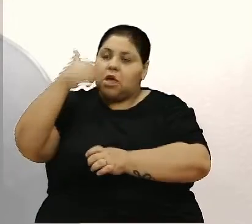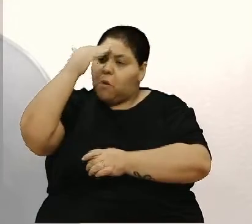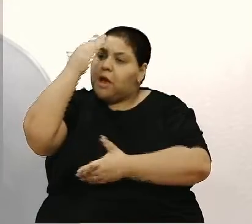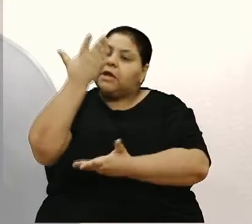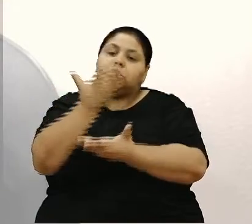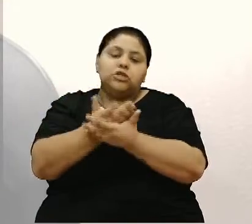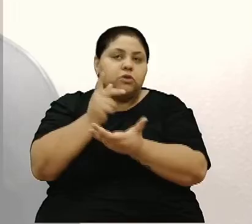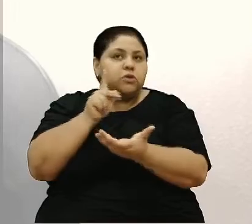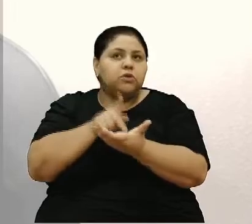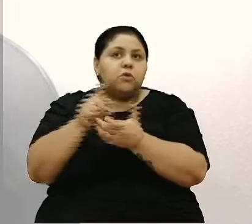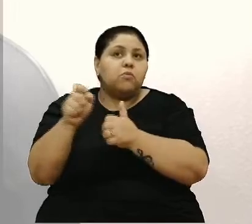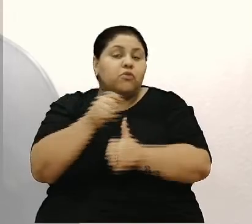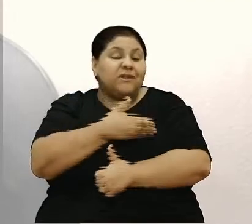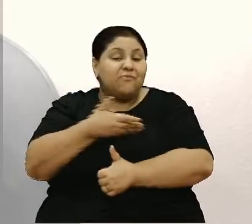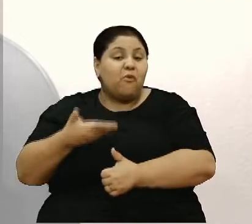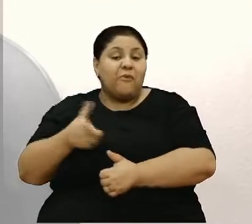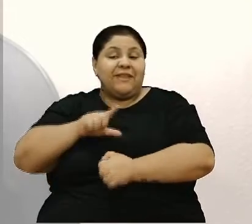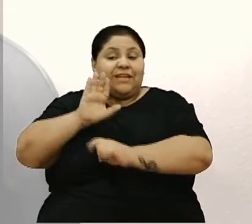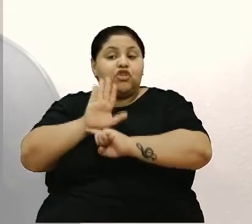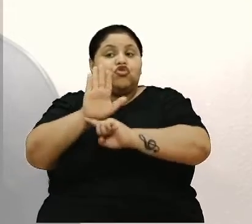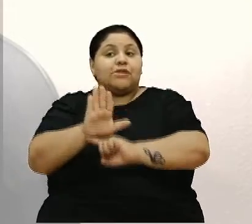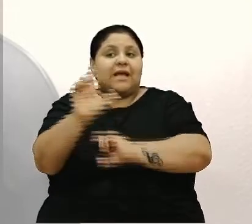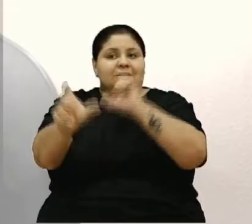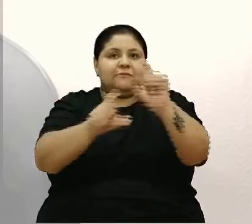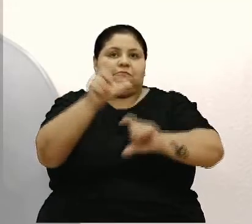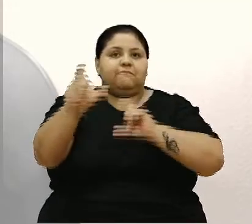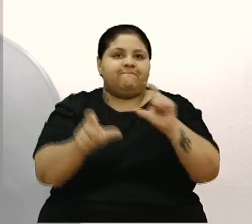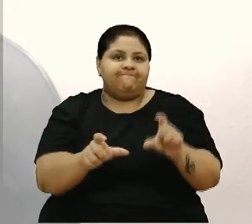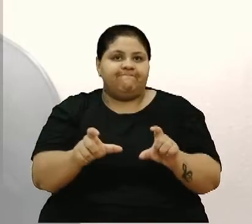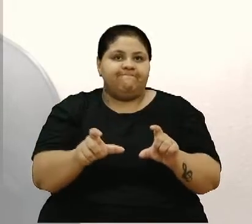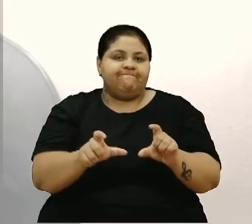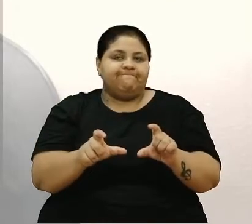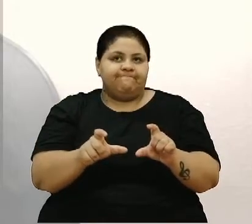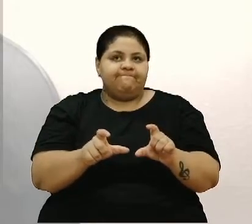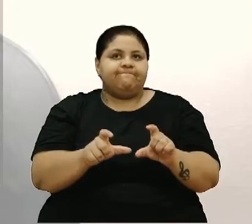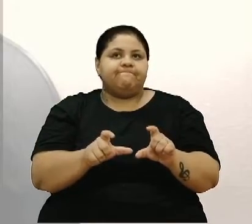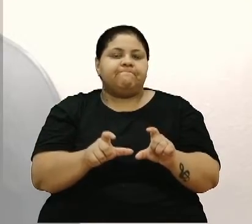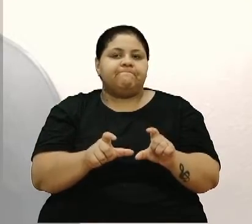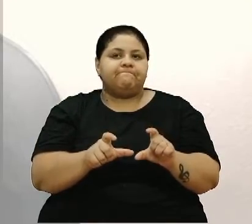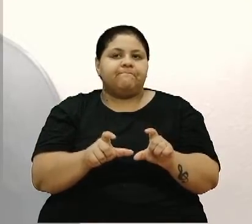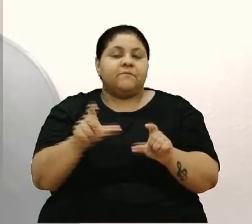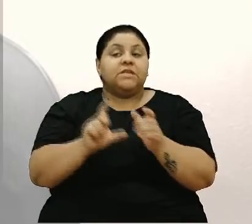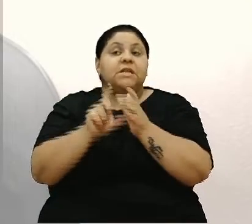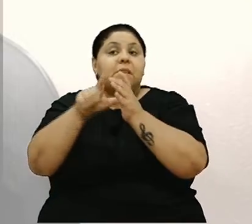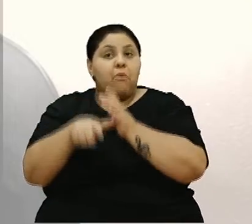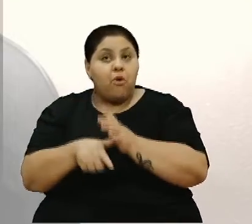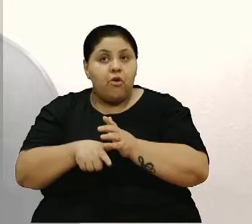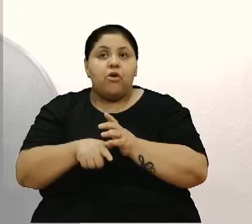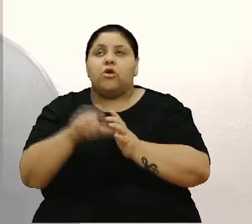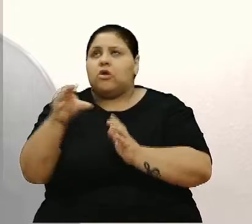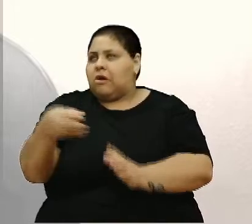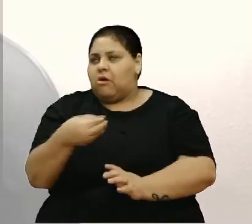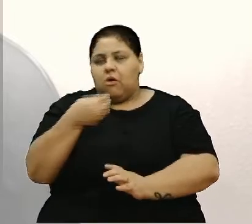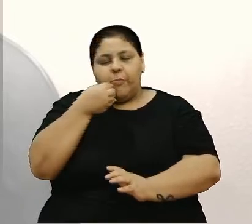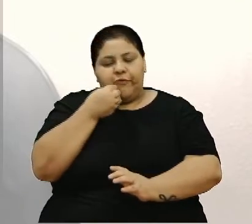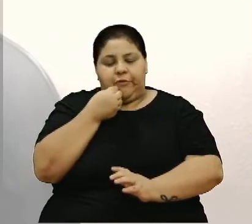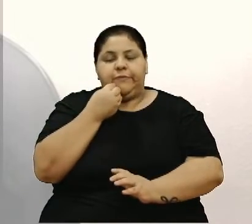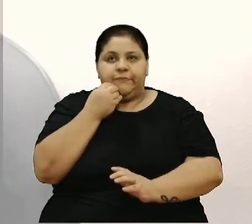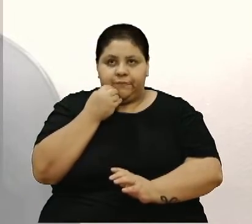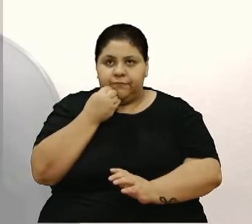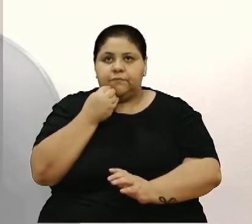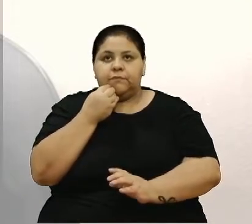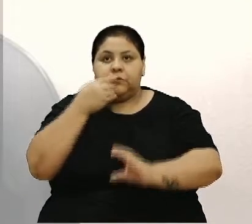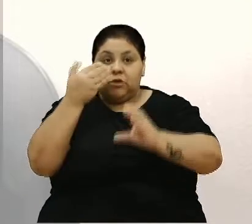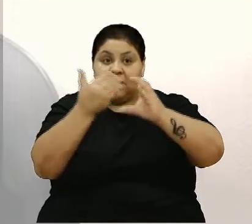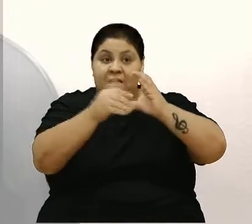o poder público ele tem que ajudar as pessoas, tem que dar o primeiro passo e depois, com certeza, encaminhar